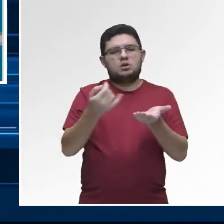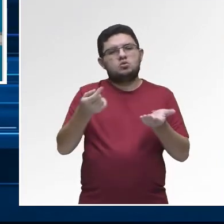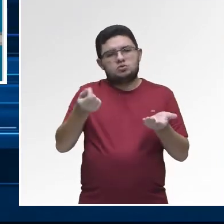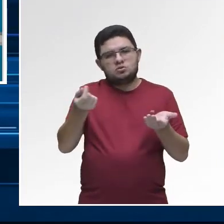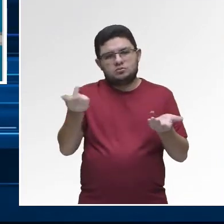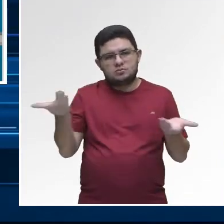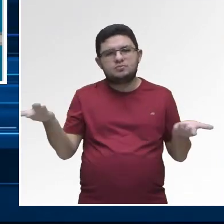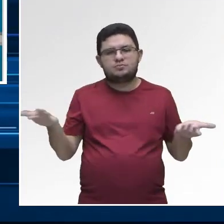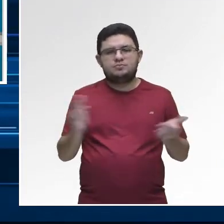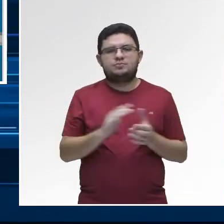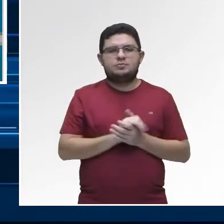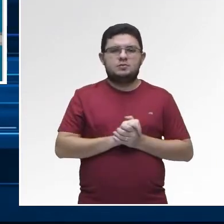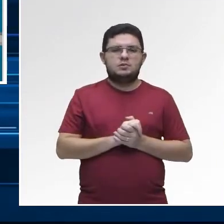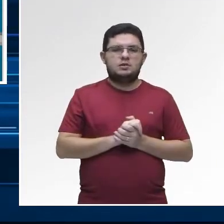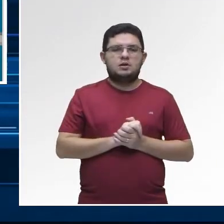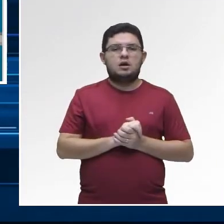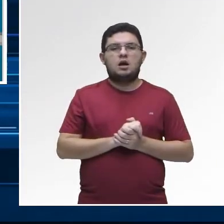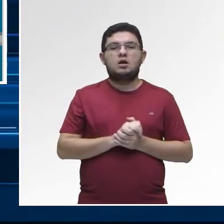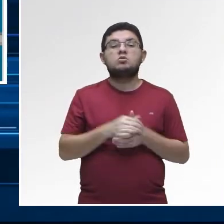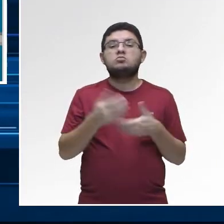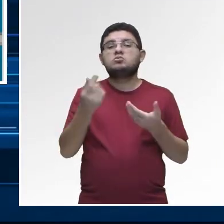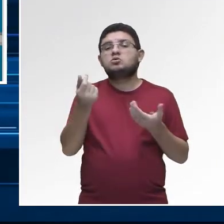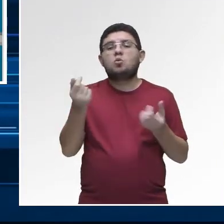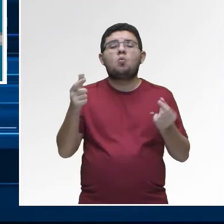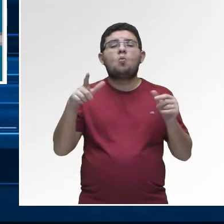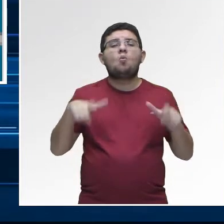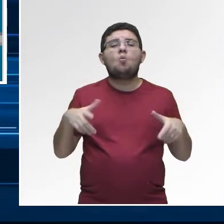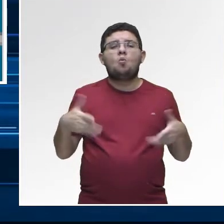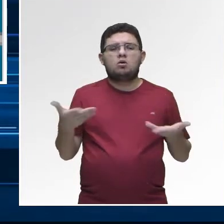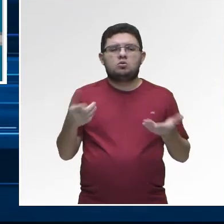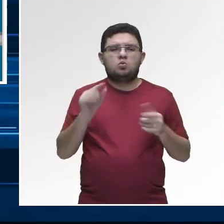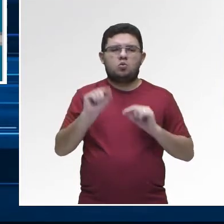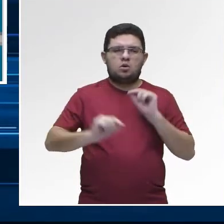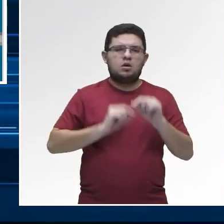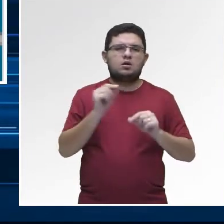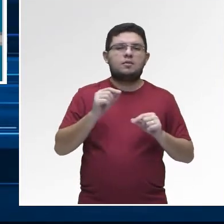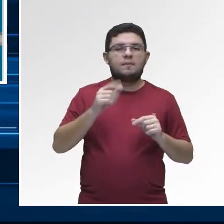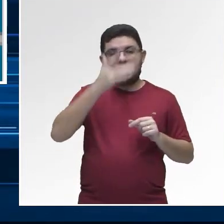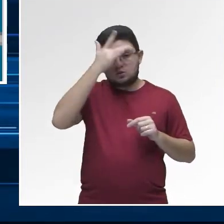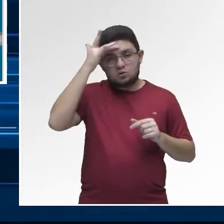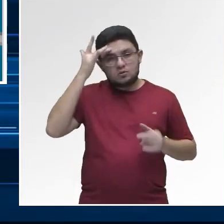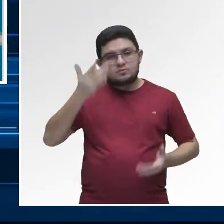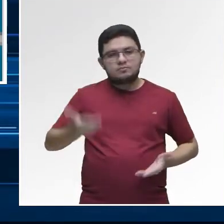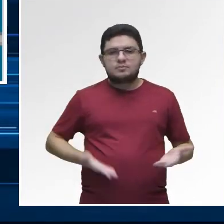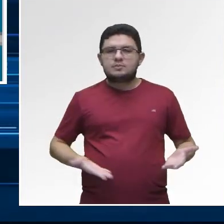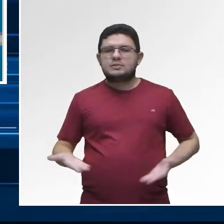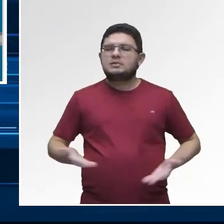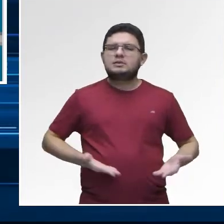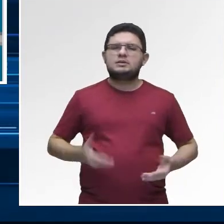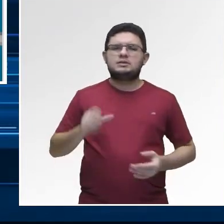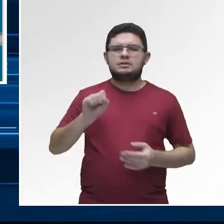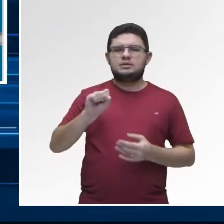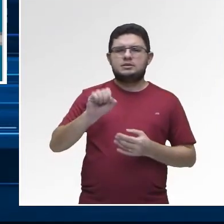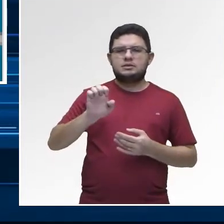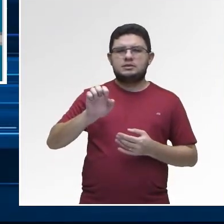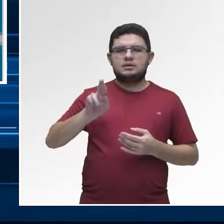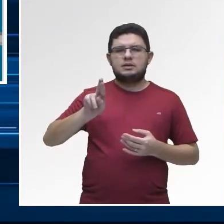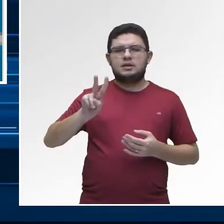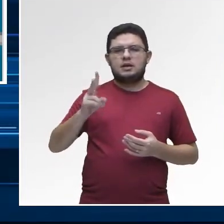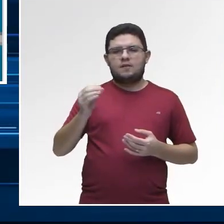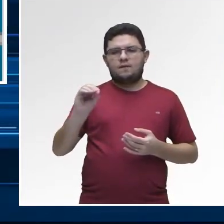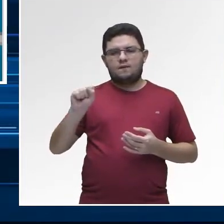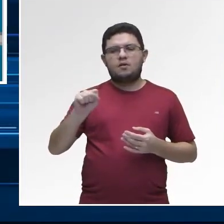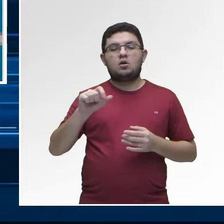ela saía então de onde? Ela saía dos servos, dos trabalhadores, daqueles que constituíam 80% da